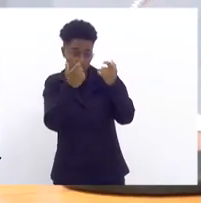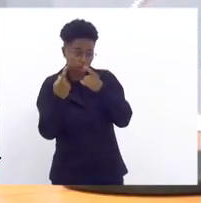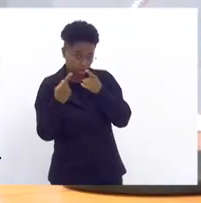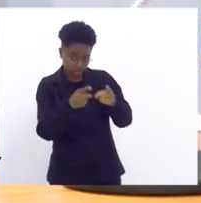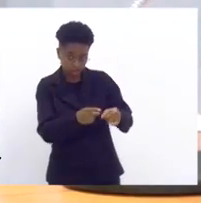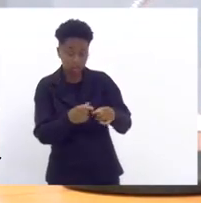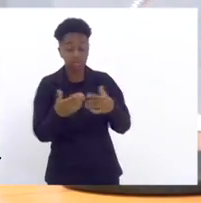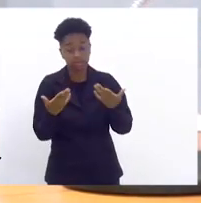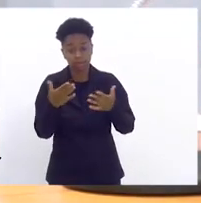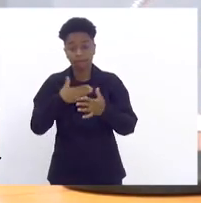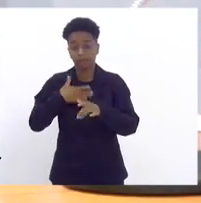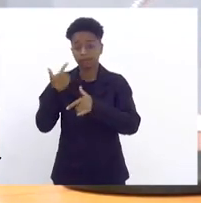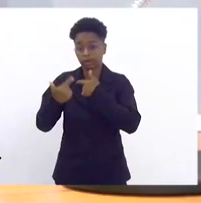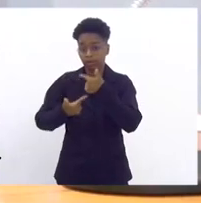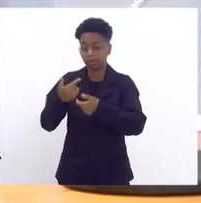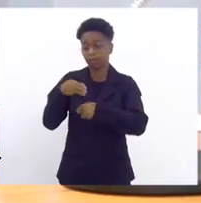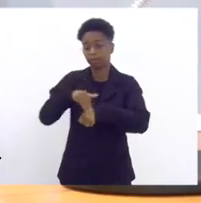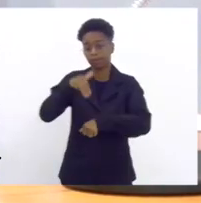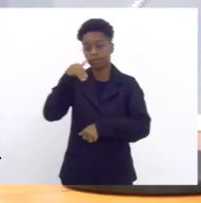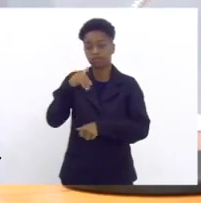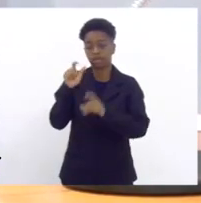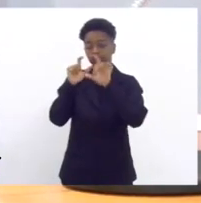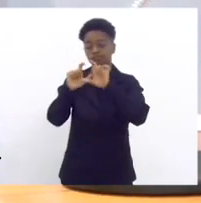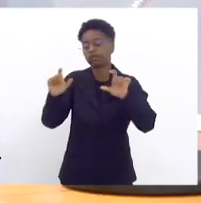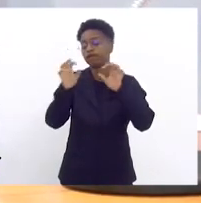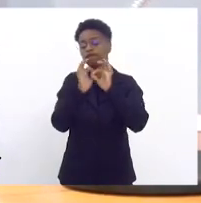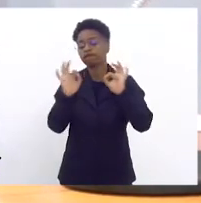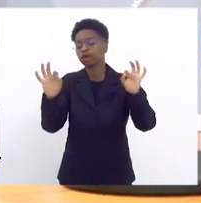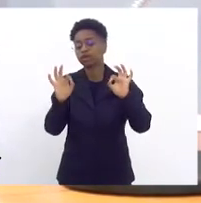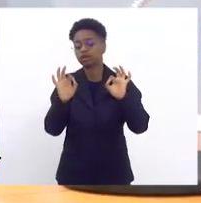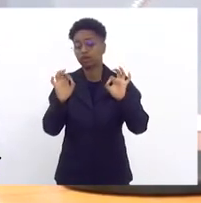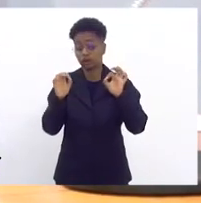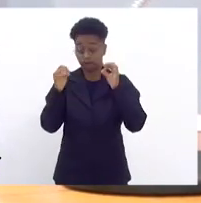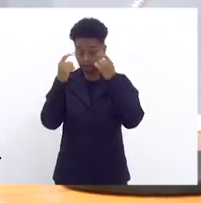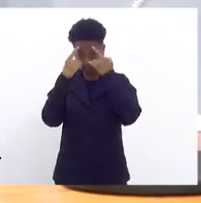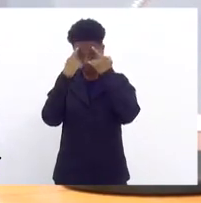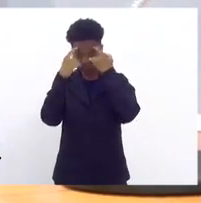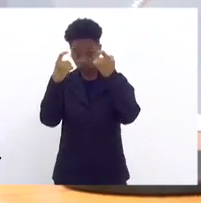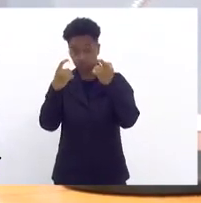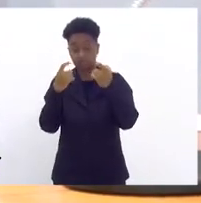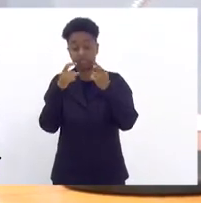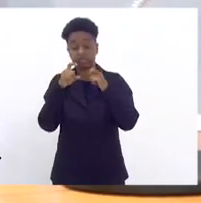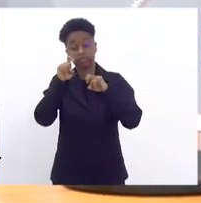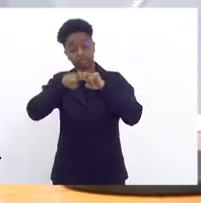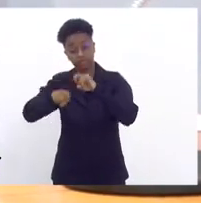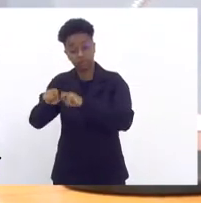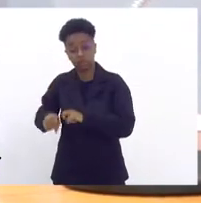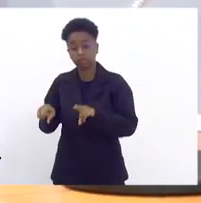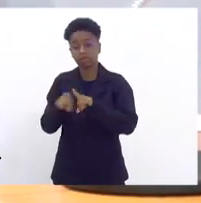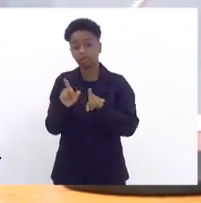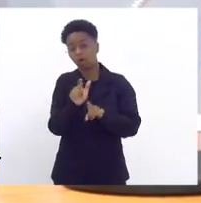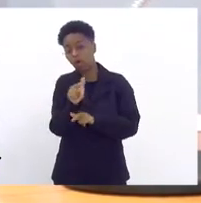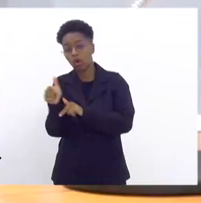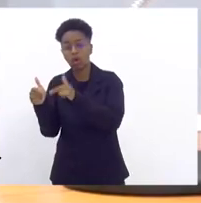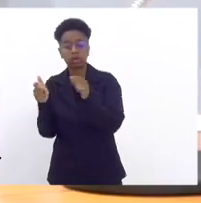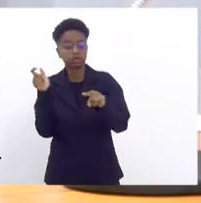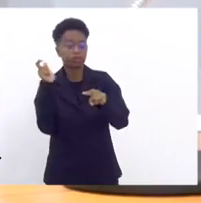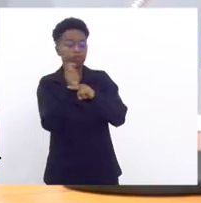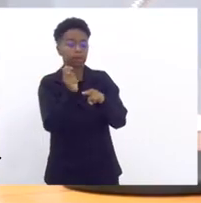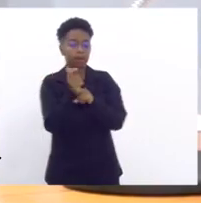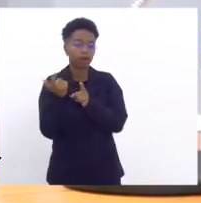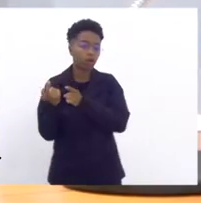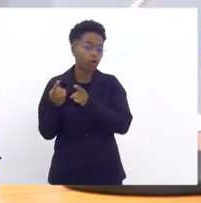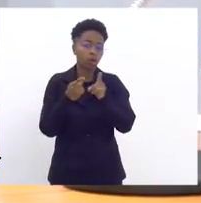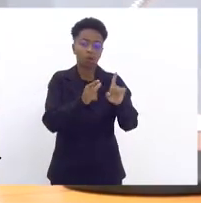acabou sendo intitulado como a violência sexual e outras ofensas contra a mulher